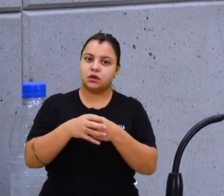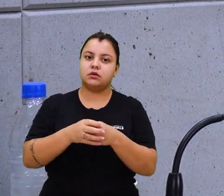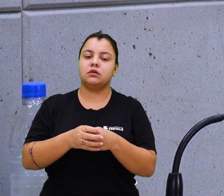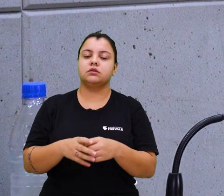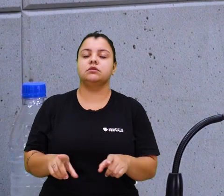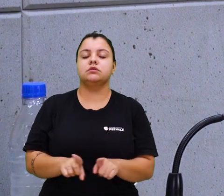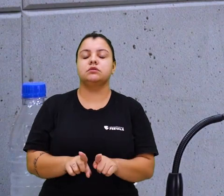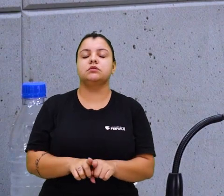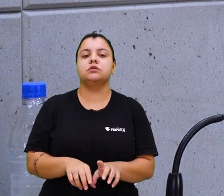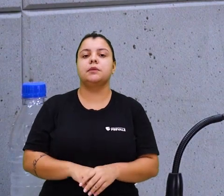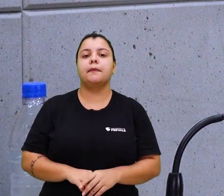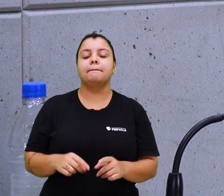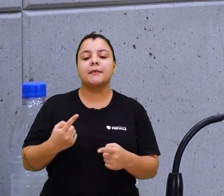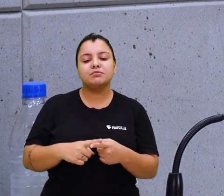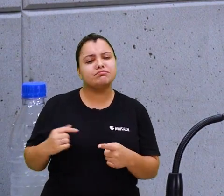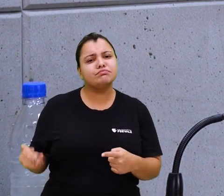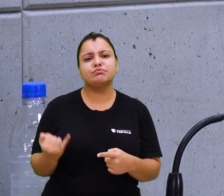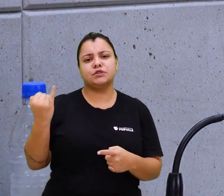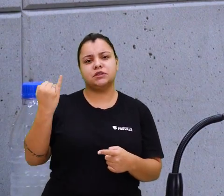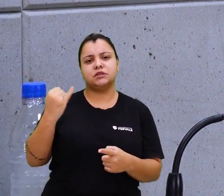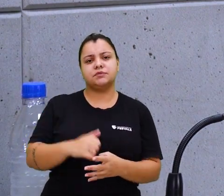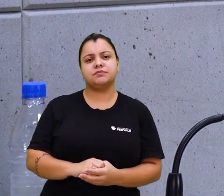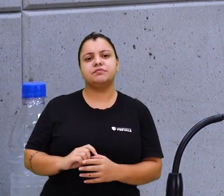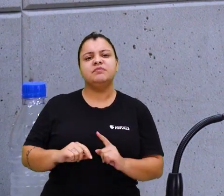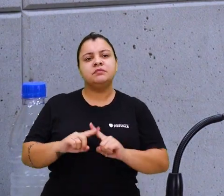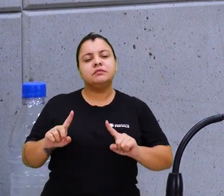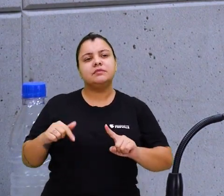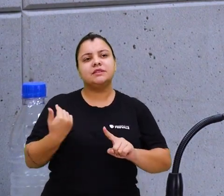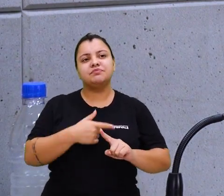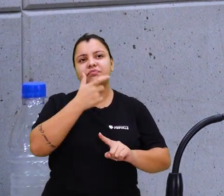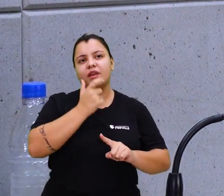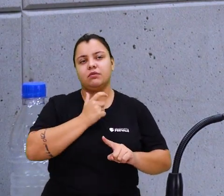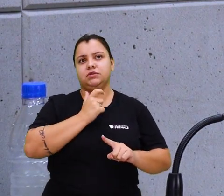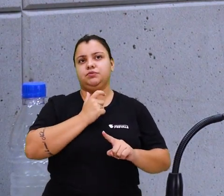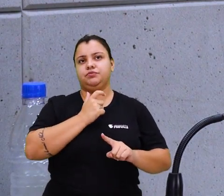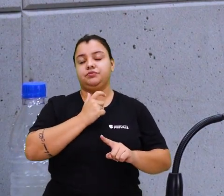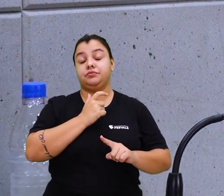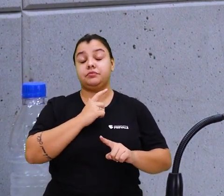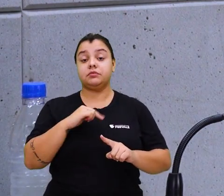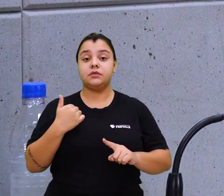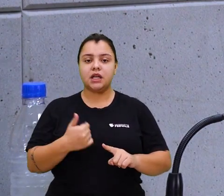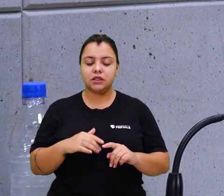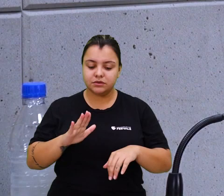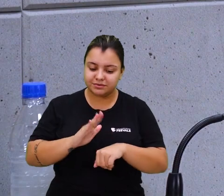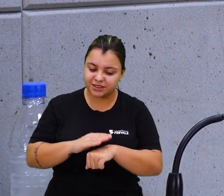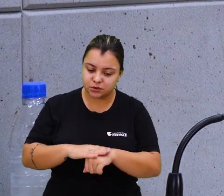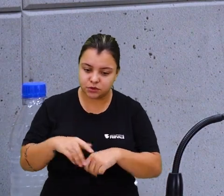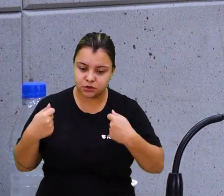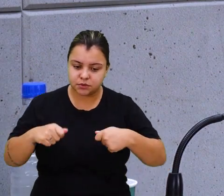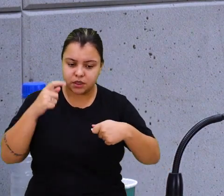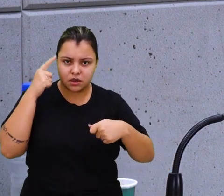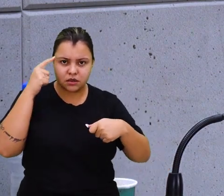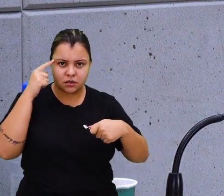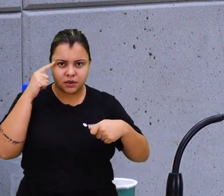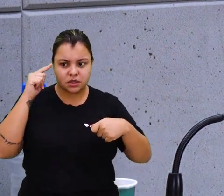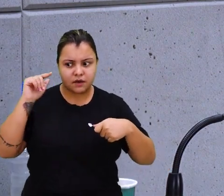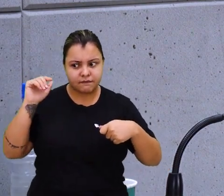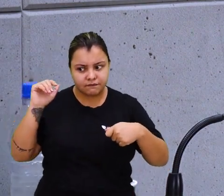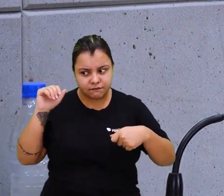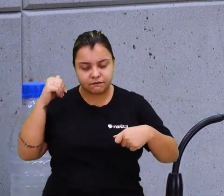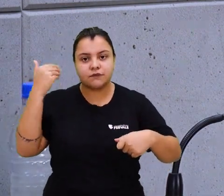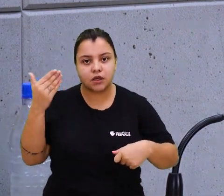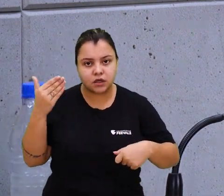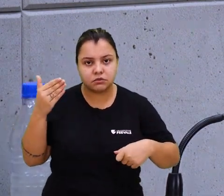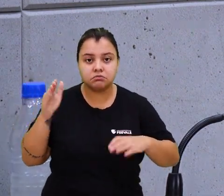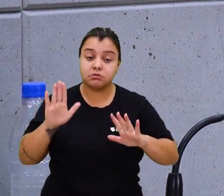identificação que é uma coisa muito importante mas eu acho que a gente eh já tá num momento que a gente tem que pensar Além disso né porque